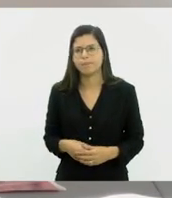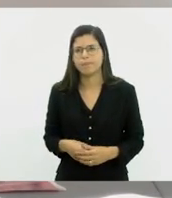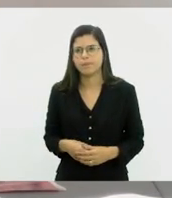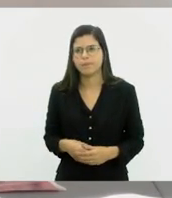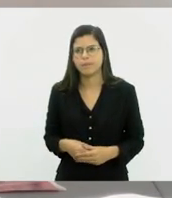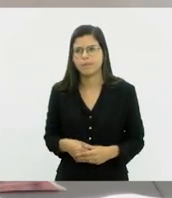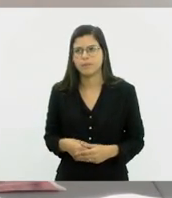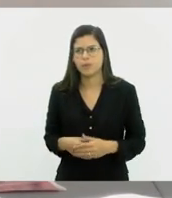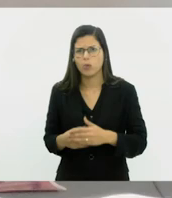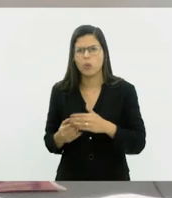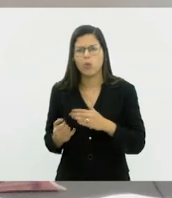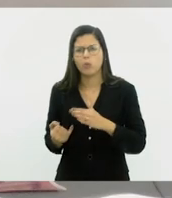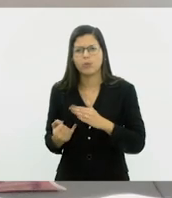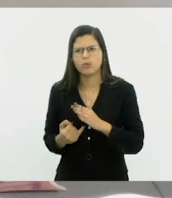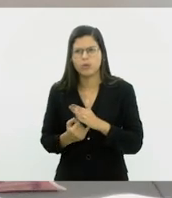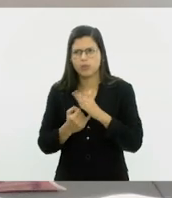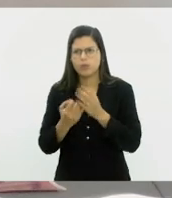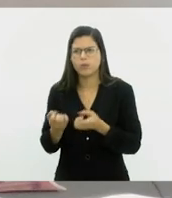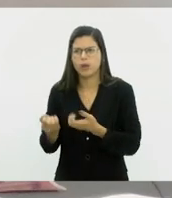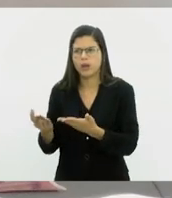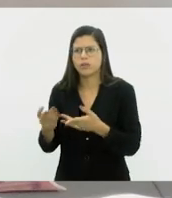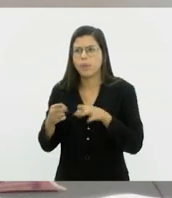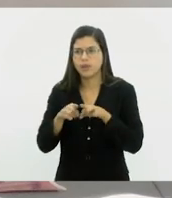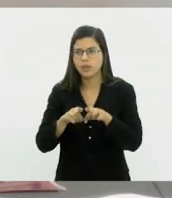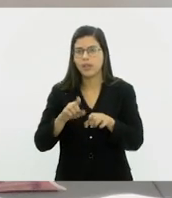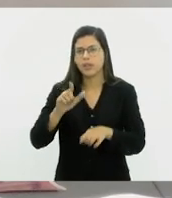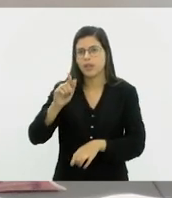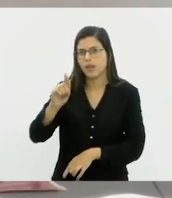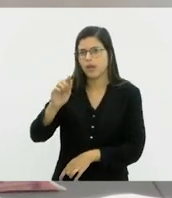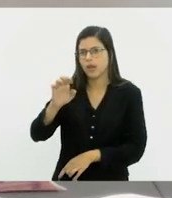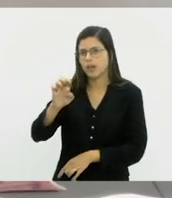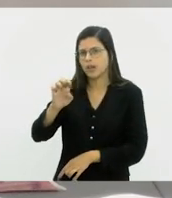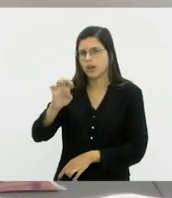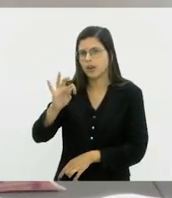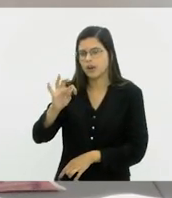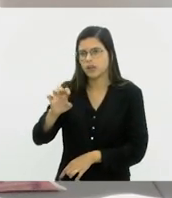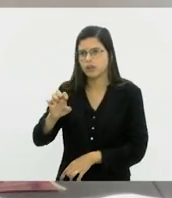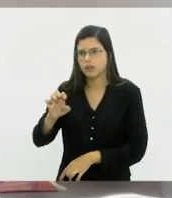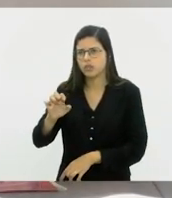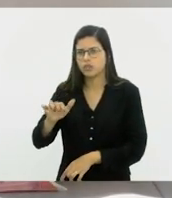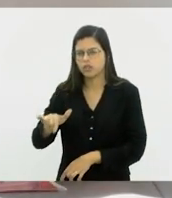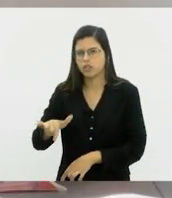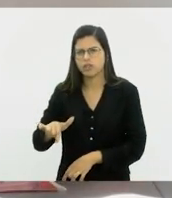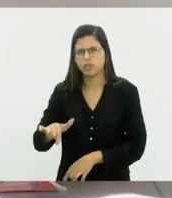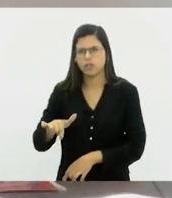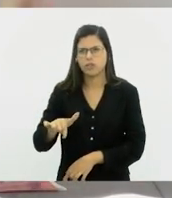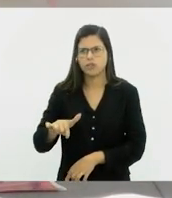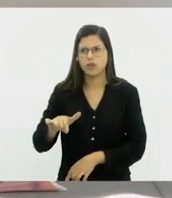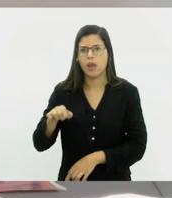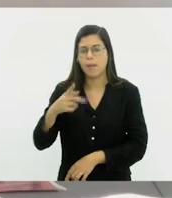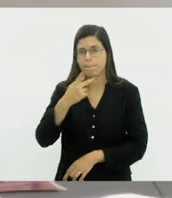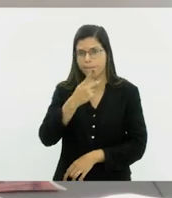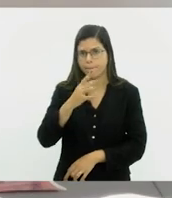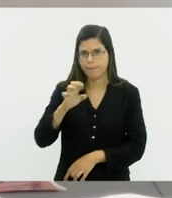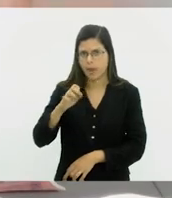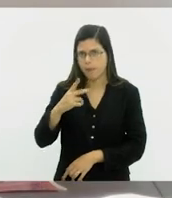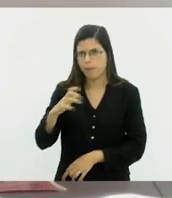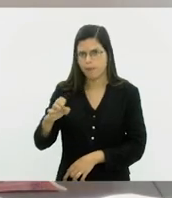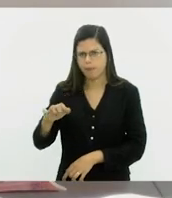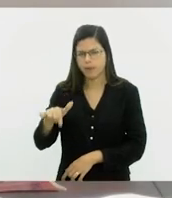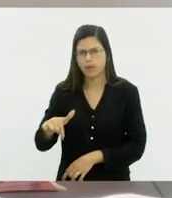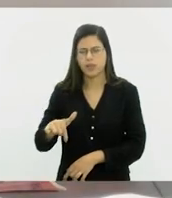entidade que fornece Nossa parceira da get da Margarete exatamente a PEP